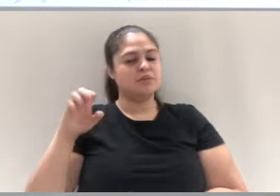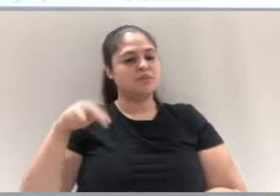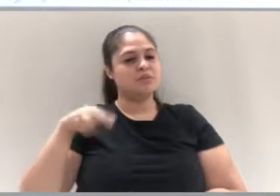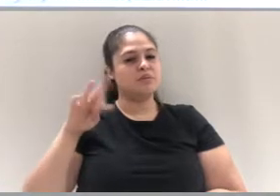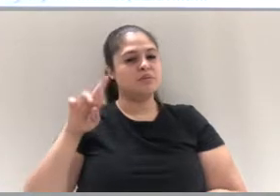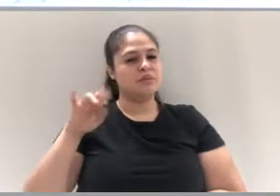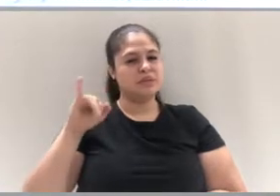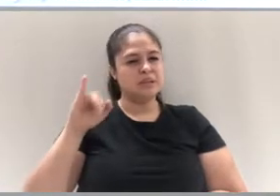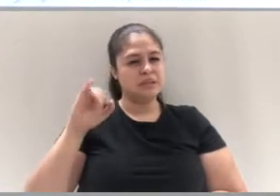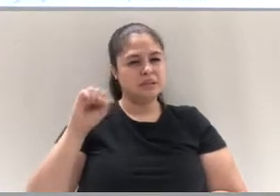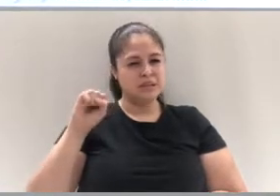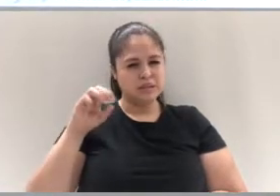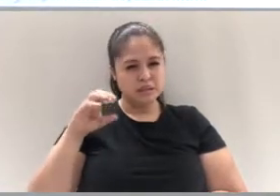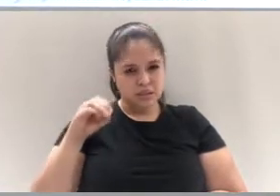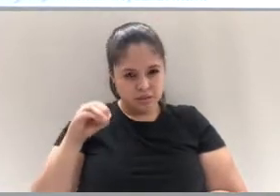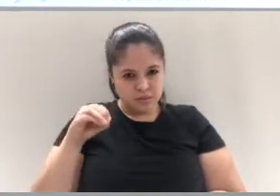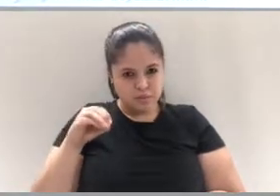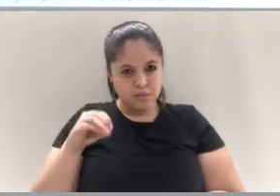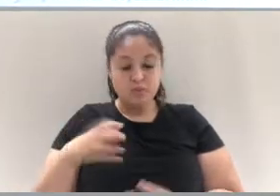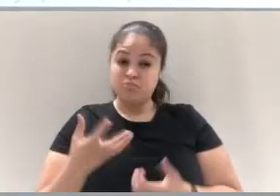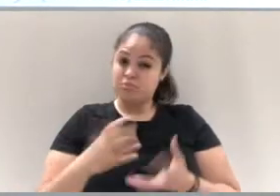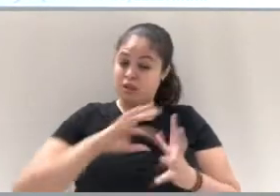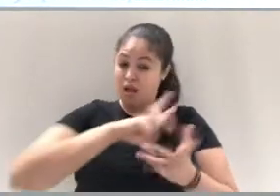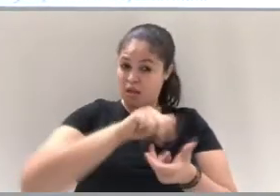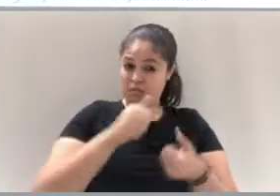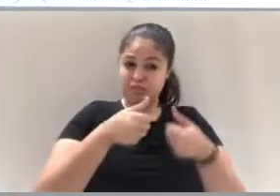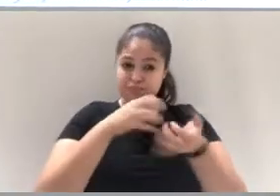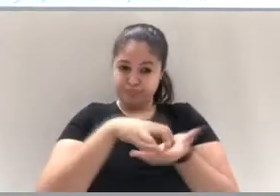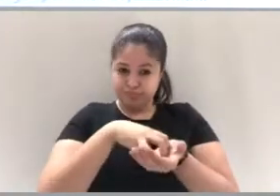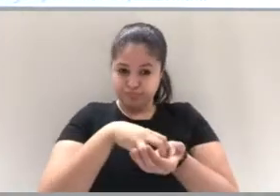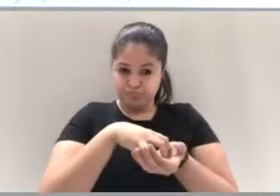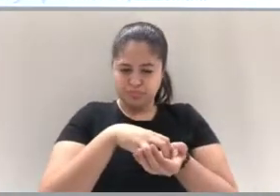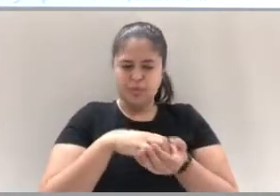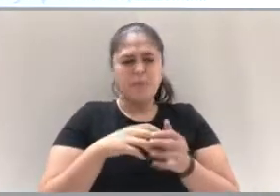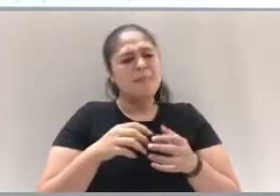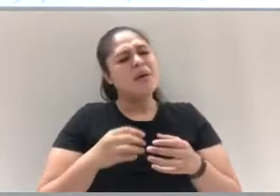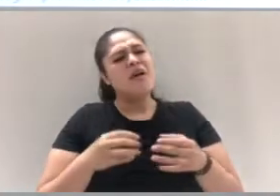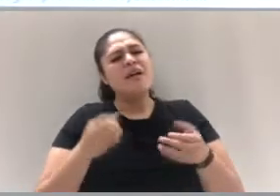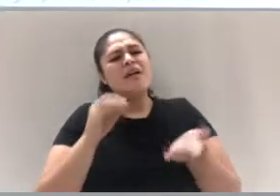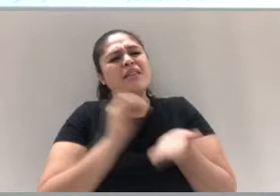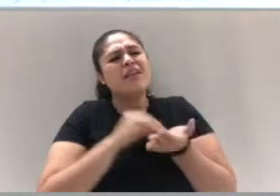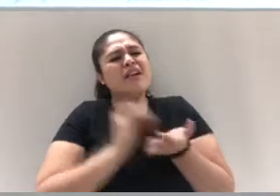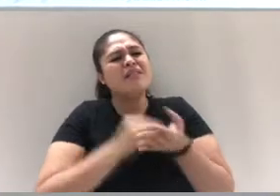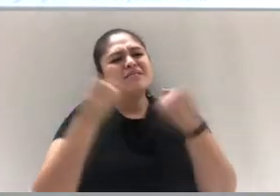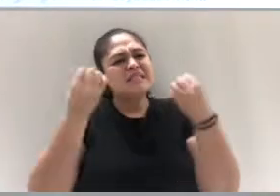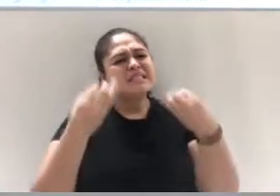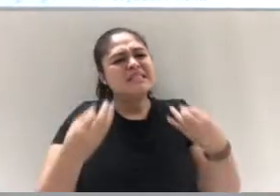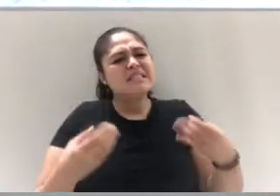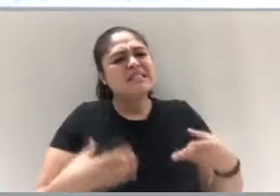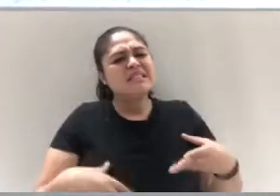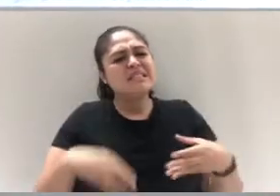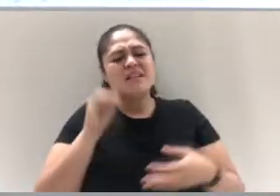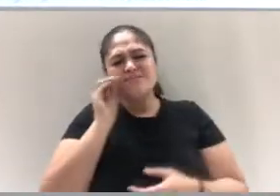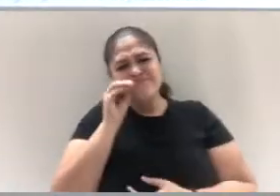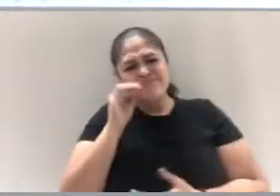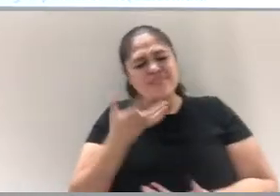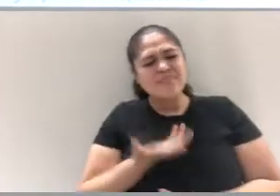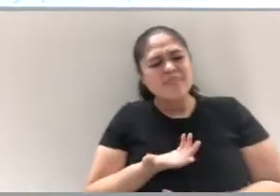dela. Mas algumas coisas não eram explicadas. A trajetória dos planetas com a Terra